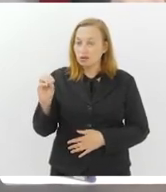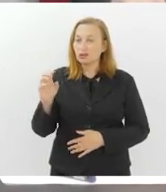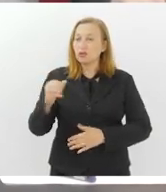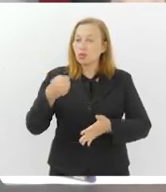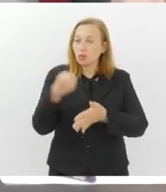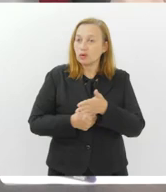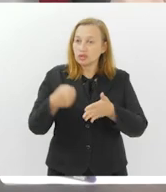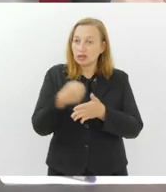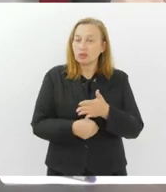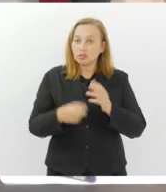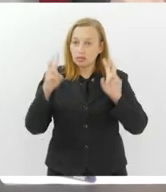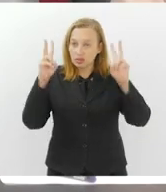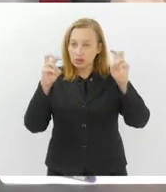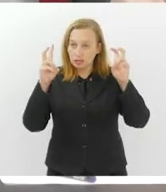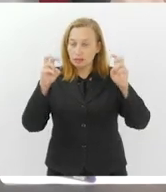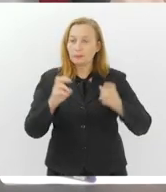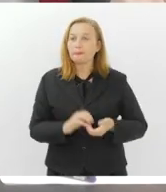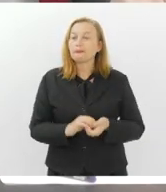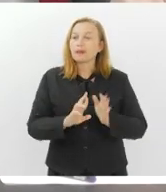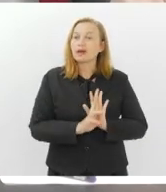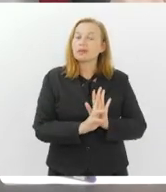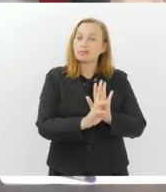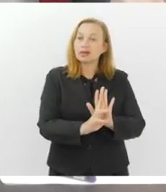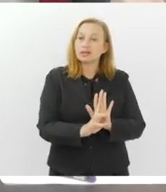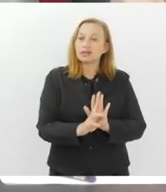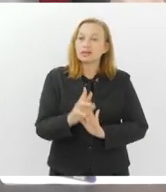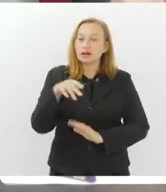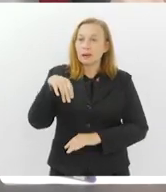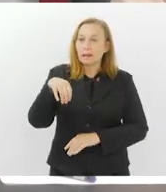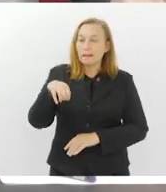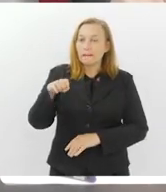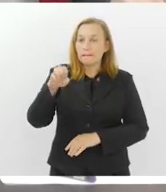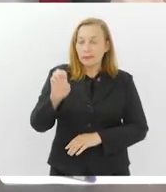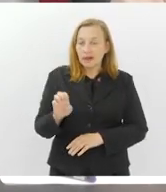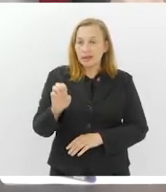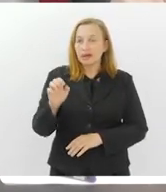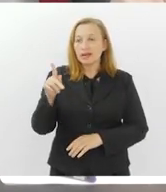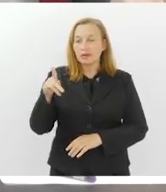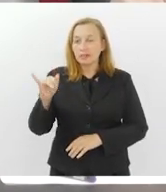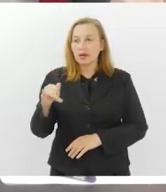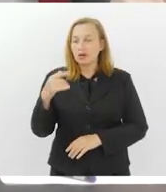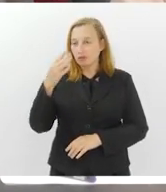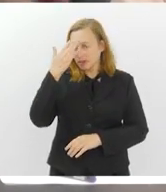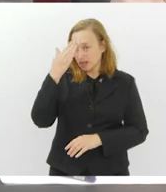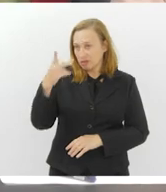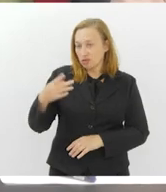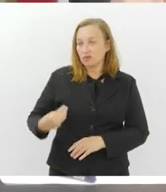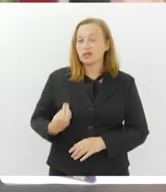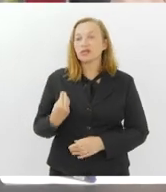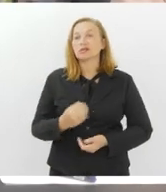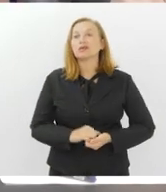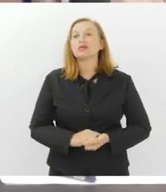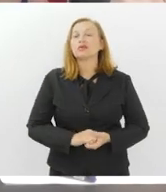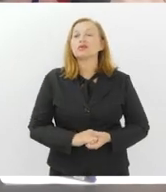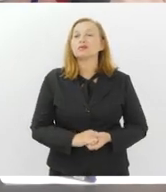está aqui hoje representando também Mães e Pais Atípicos. Obrigado pela presença.